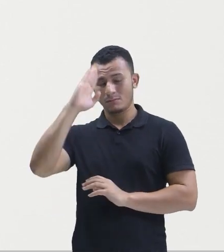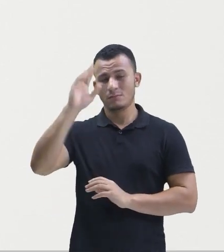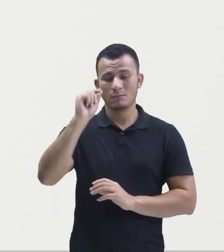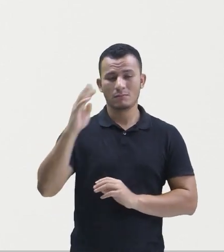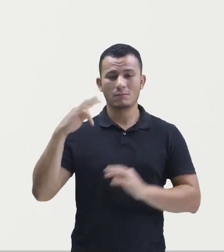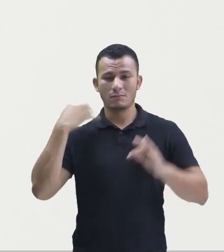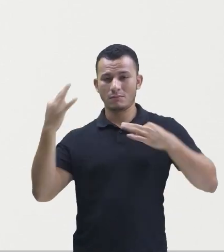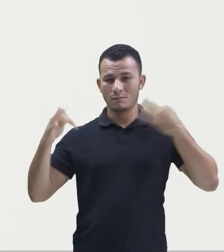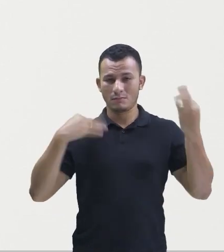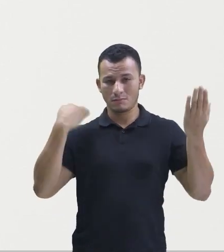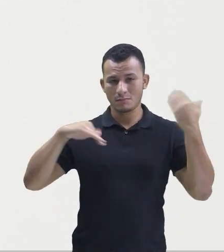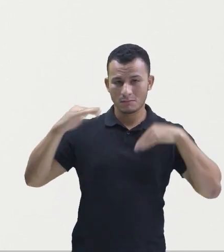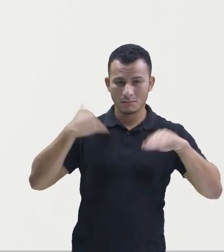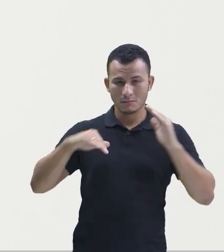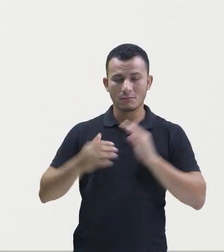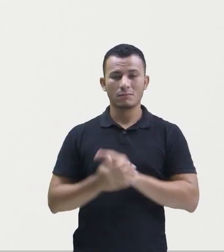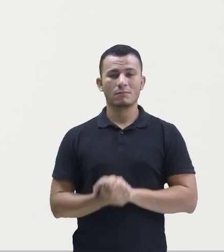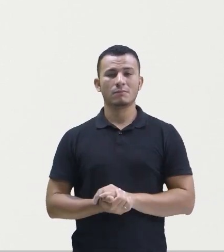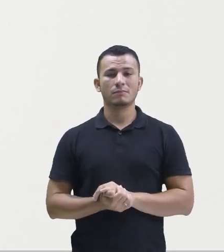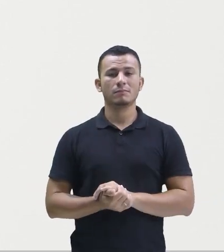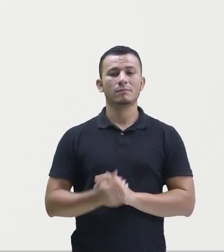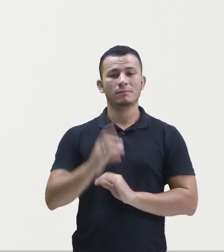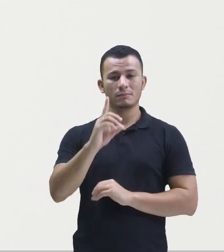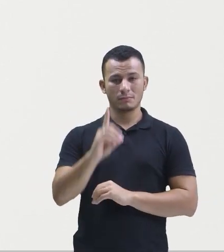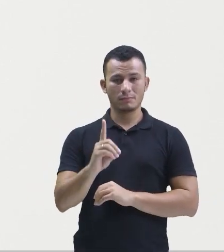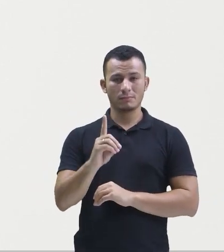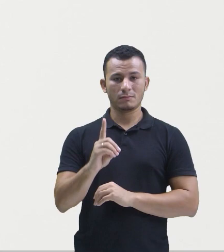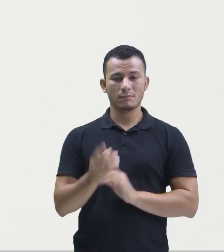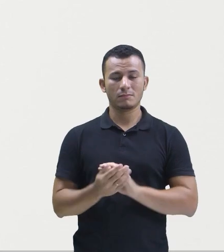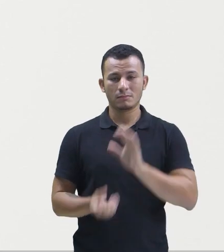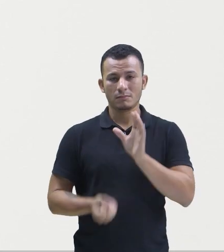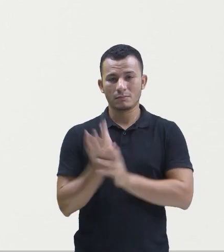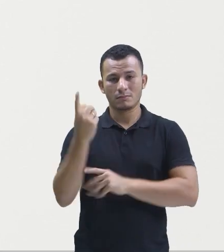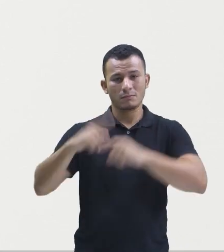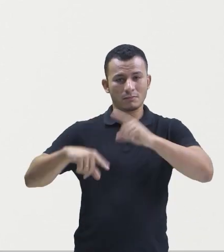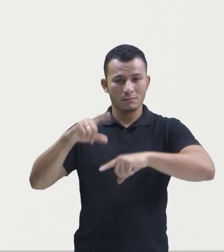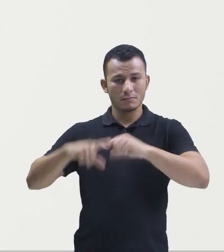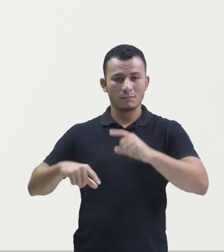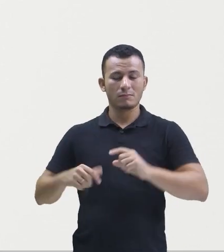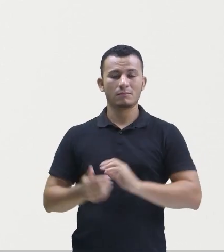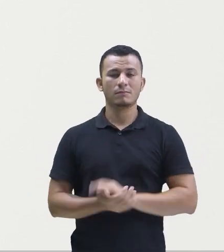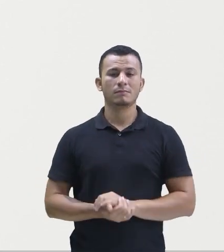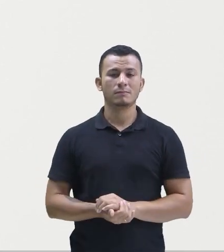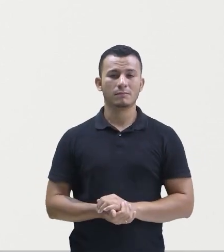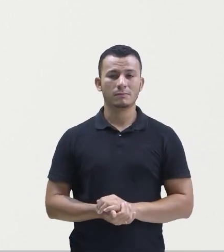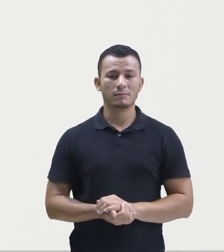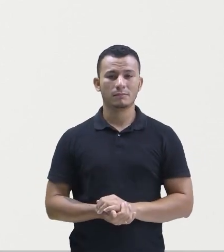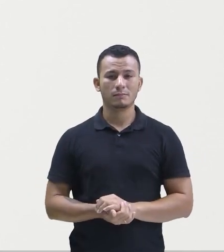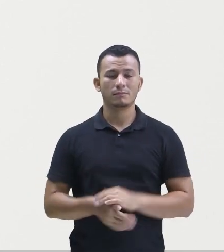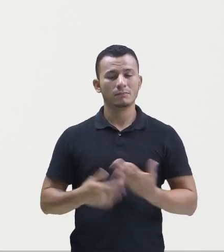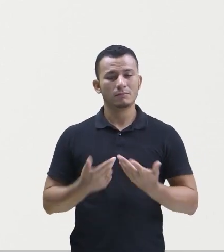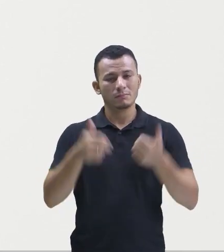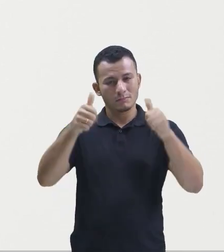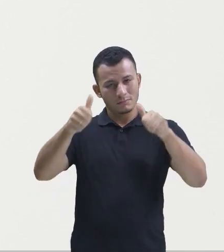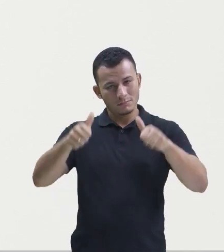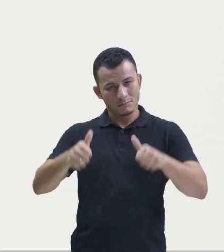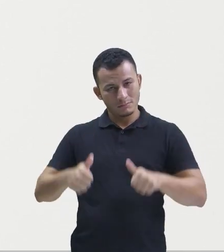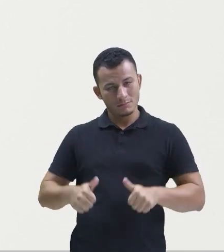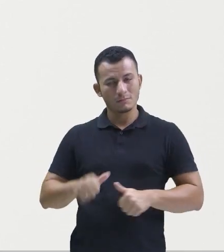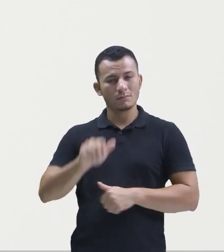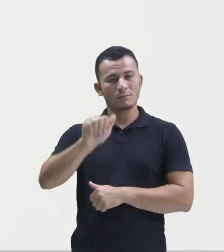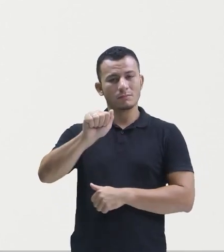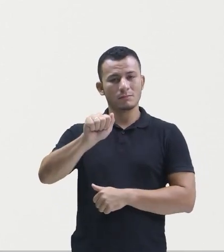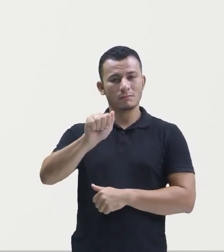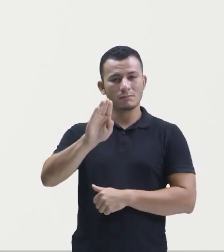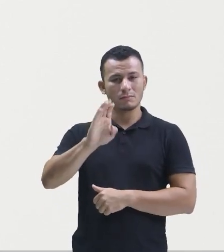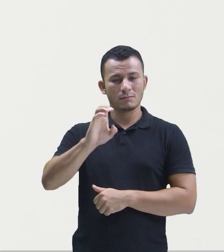o ecoturismo. Ou letra D. Produzir a matéria-prima. Então, nós já analisamos aqui e eu